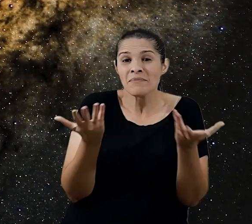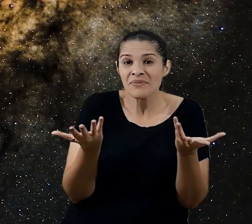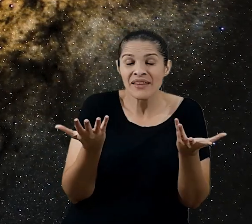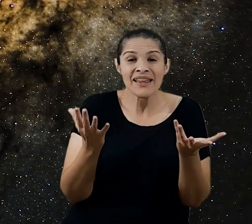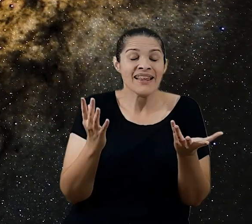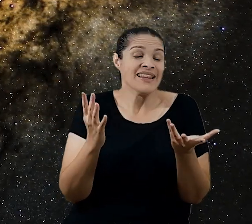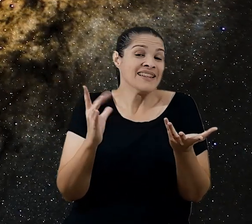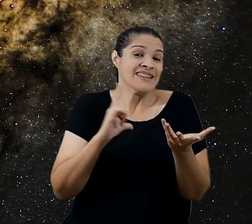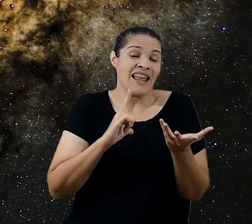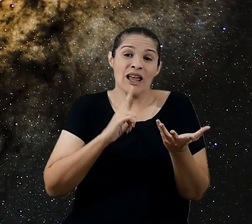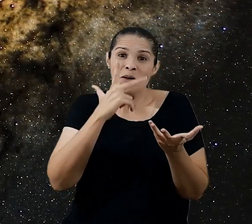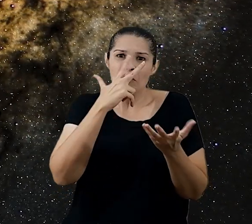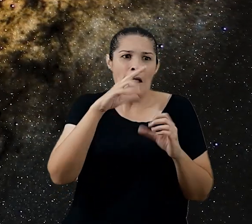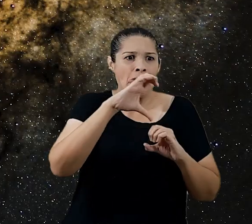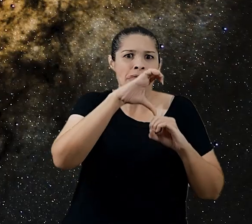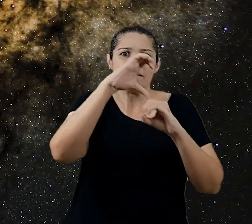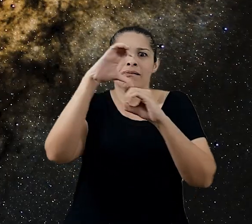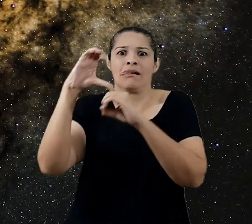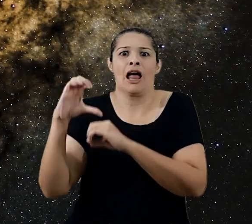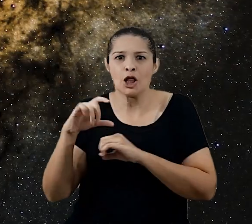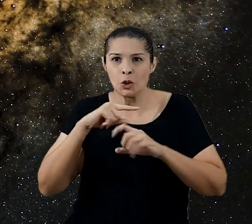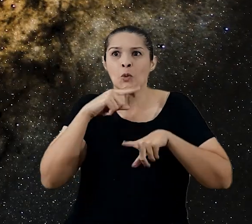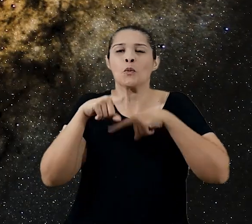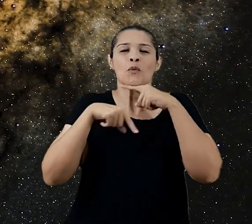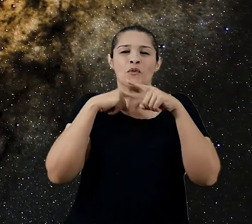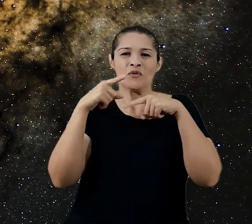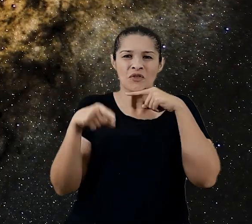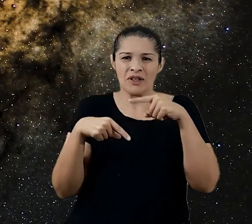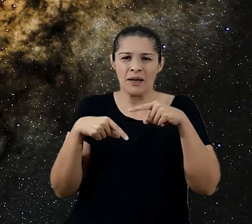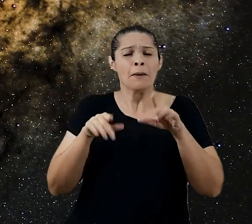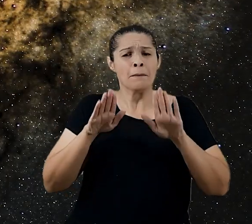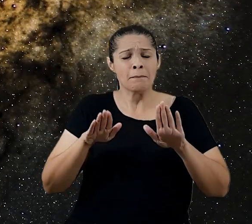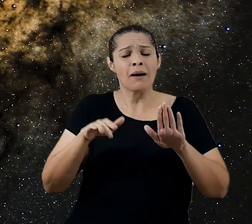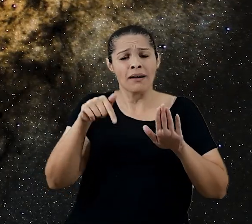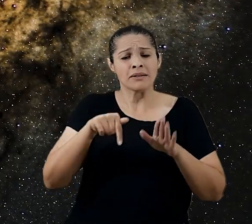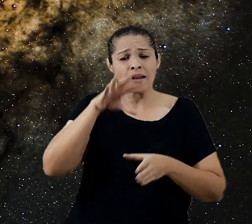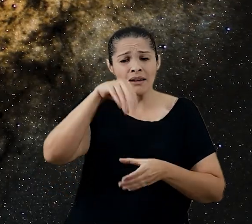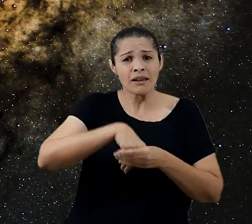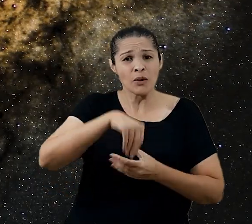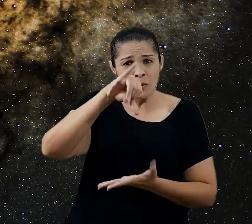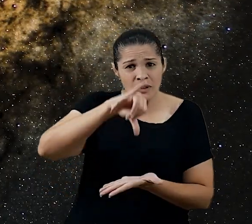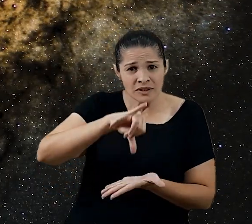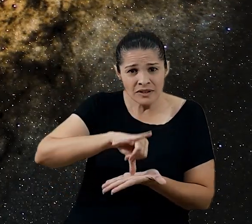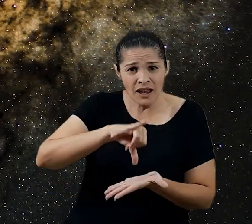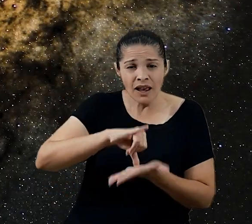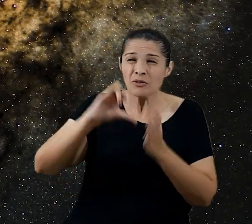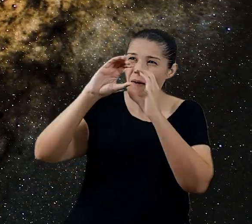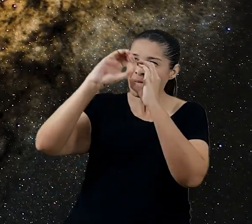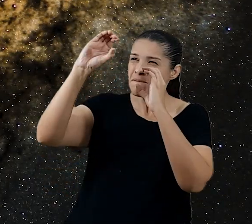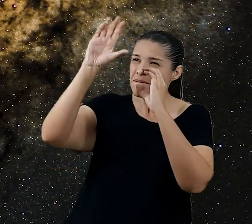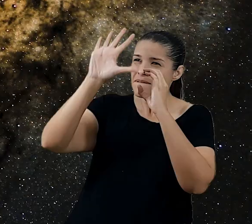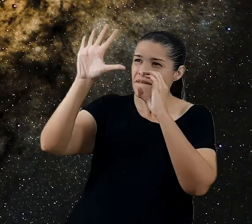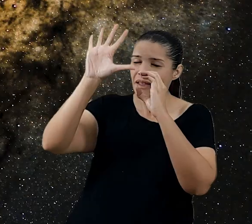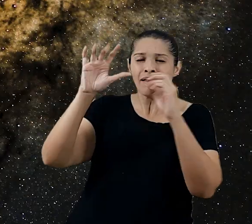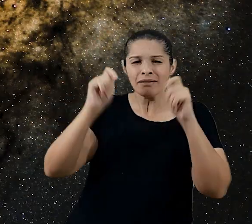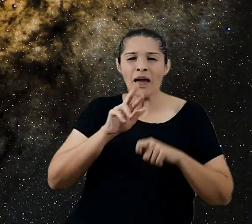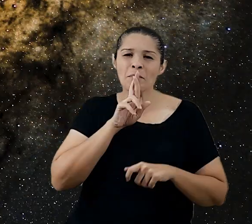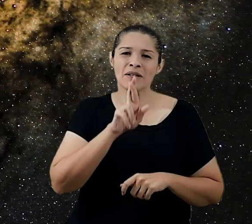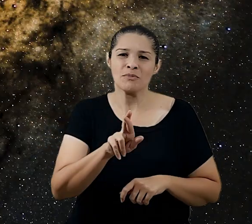um monte de dúvidas que o observatório pode responder. Né? Então, olhar para o